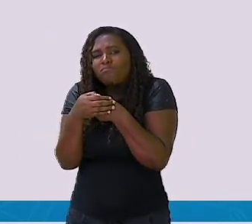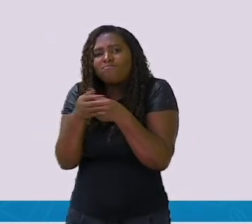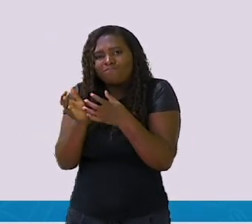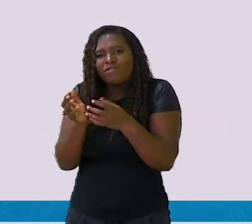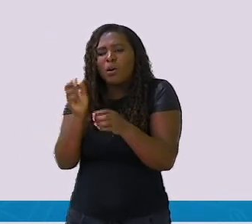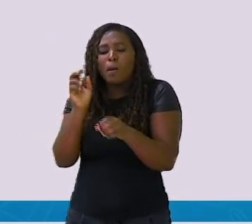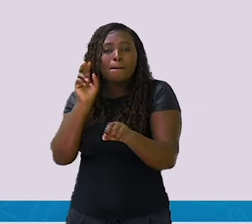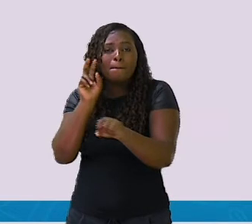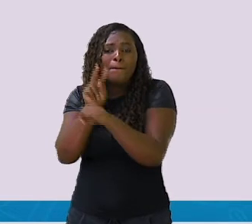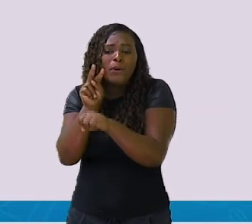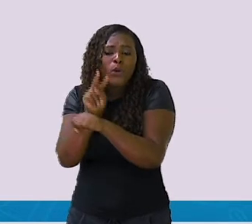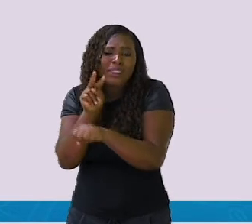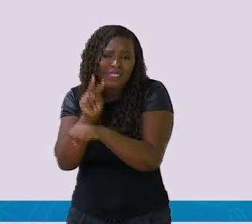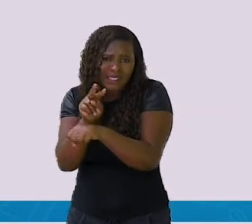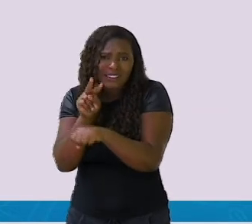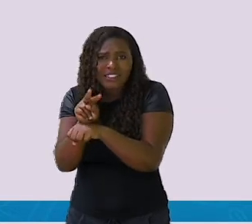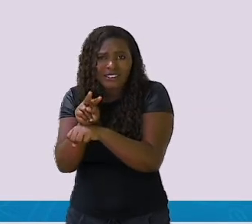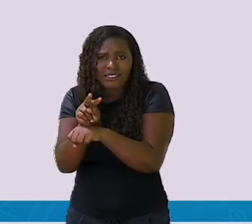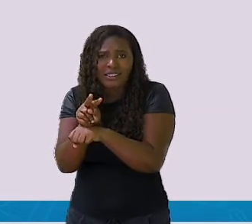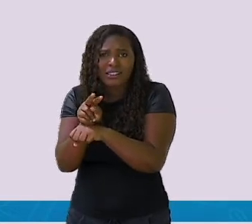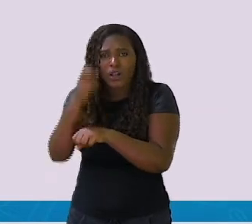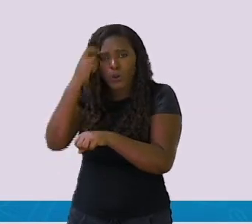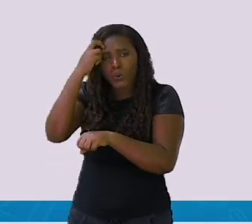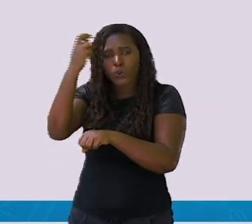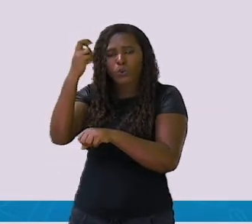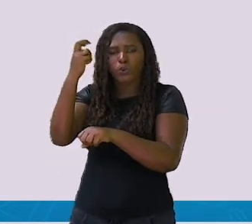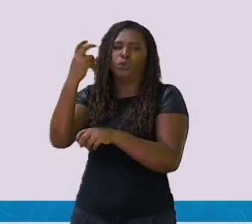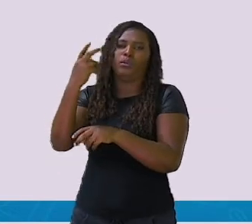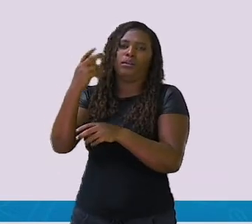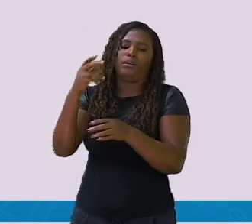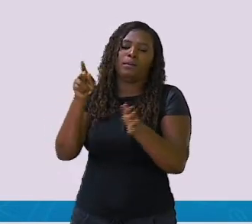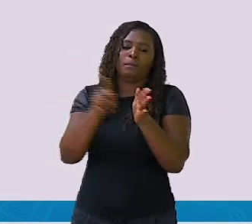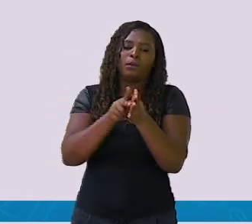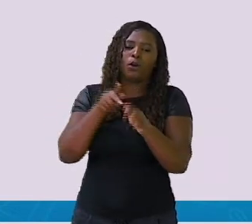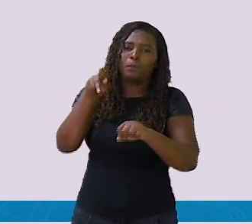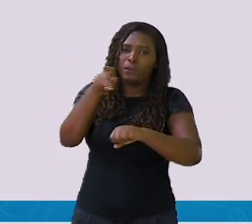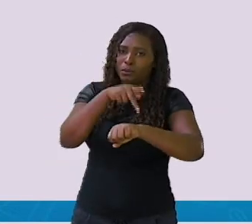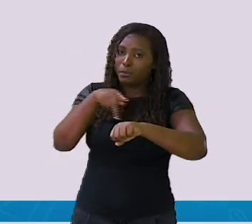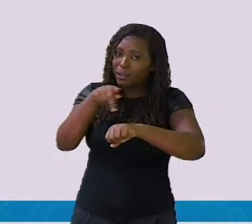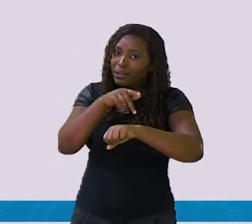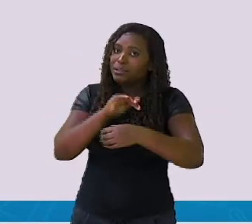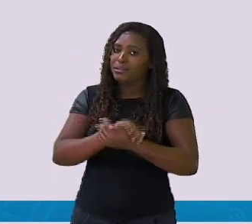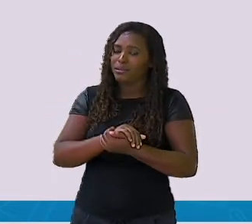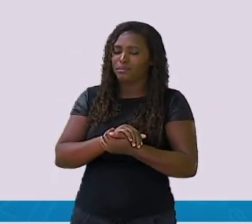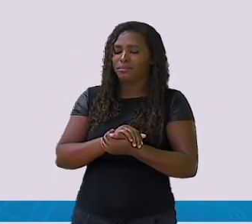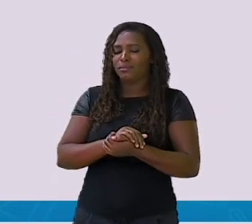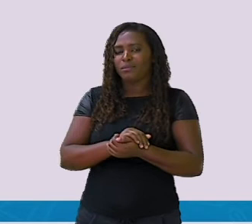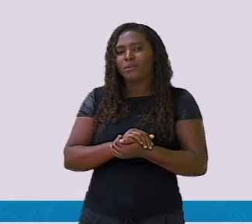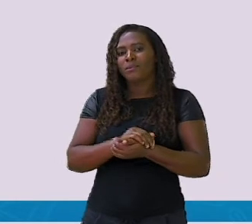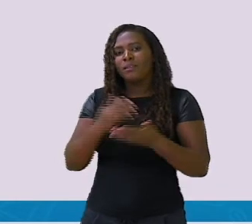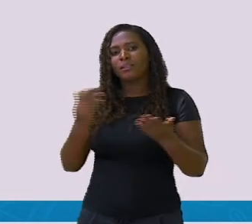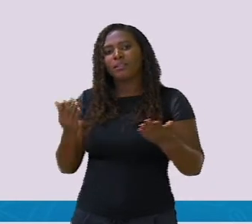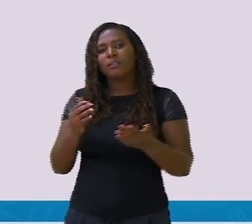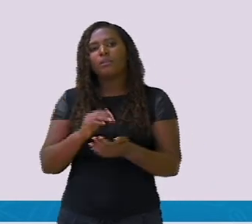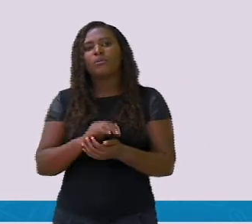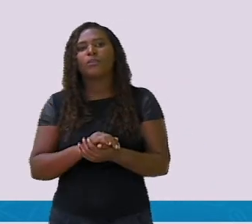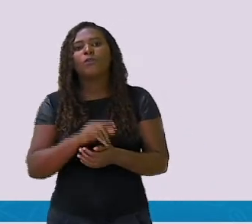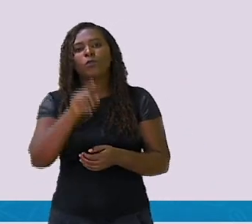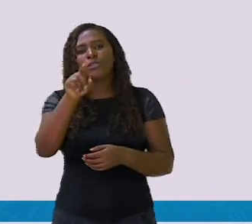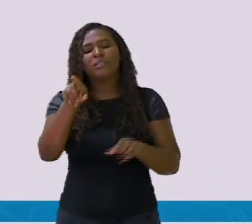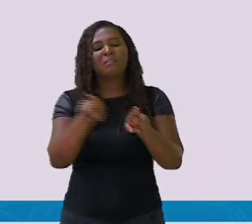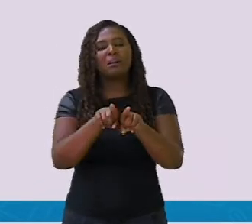patrimônio material e ou imaterial. É isso que eu disse, você pode encontrar no museu tanto coisas que você vai